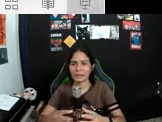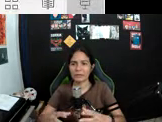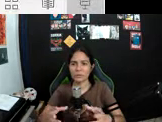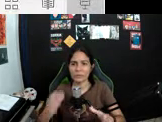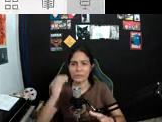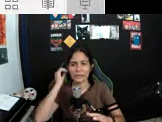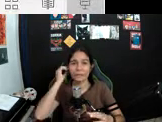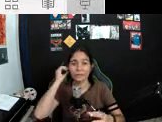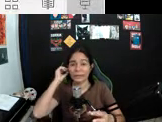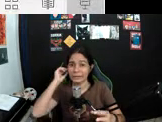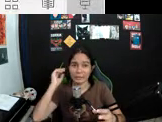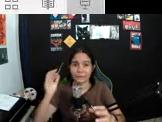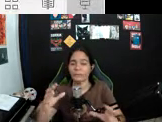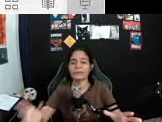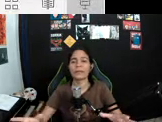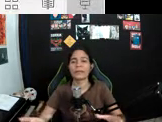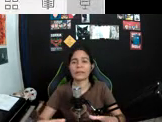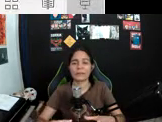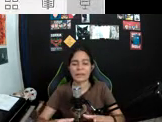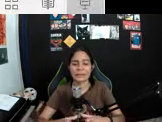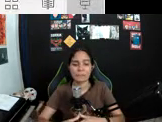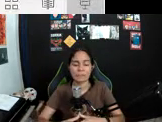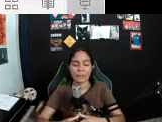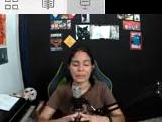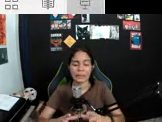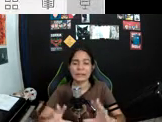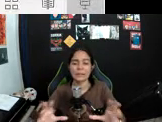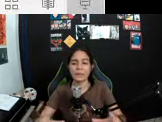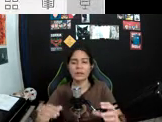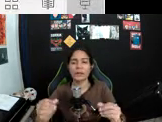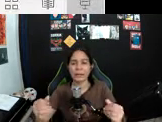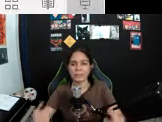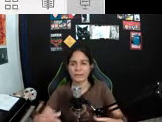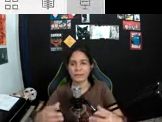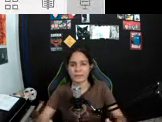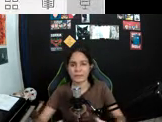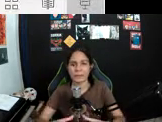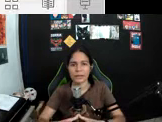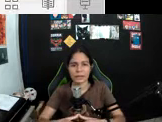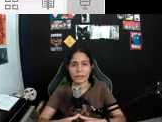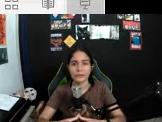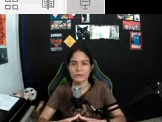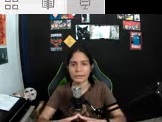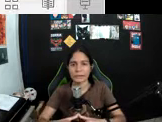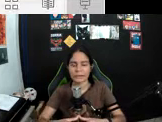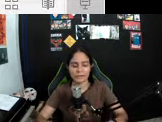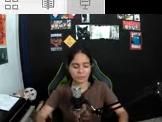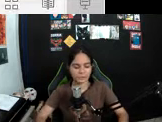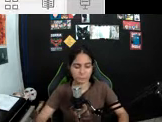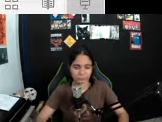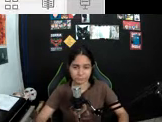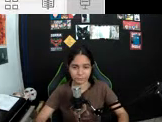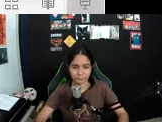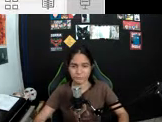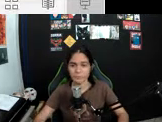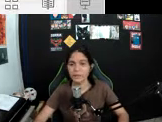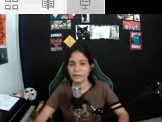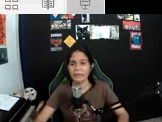um acidente, alguma coisa grave com ela, e ela ficou meio desorientada, né? Então, cabe você tentar ajudar aquela